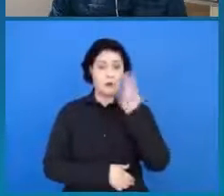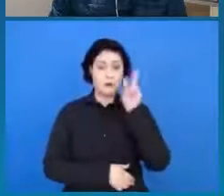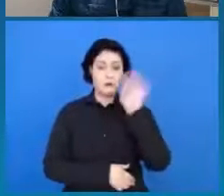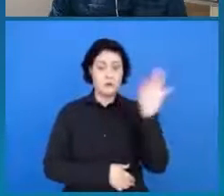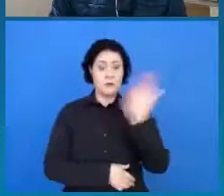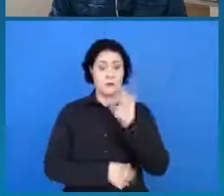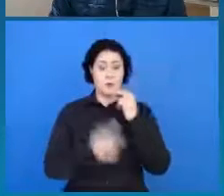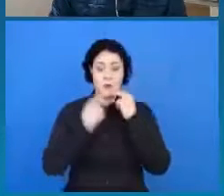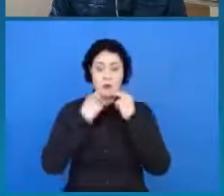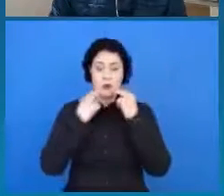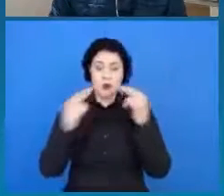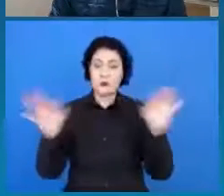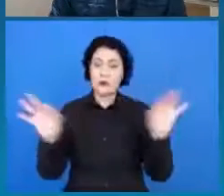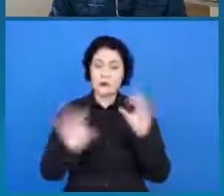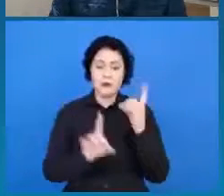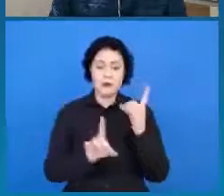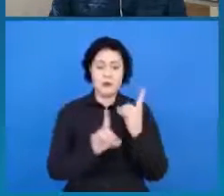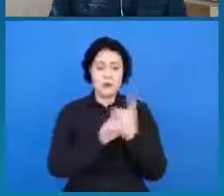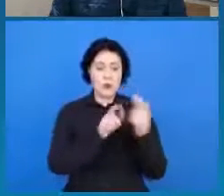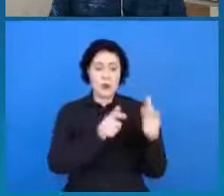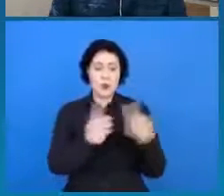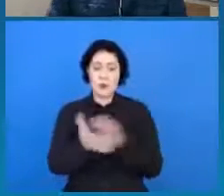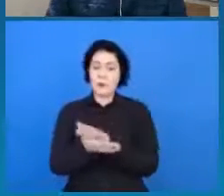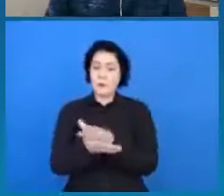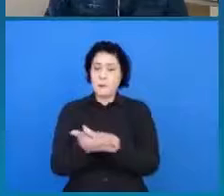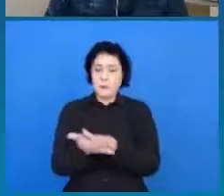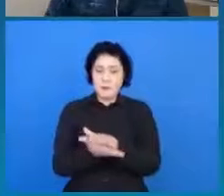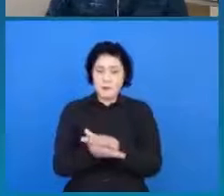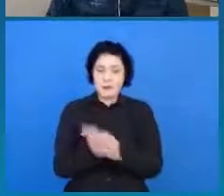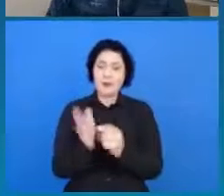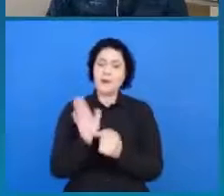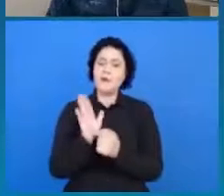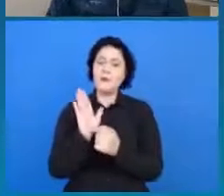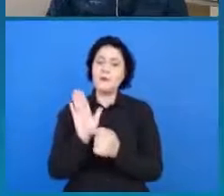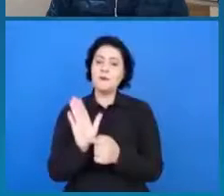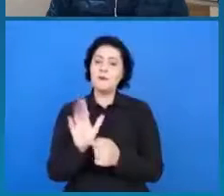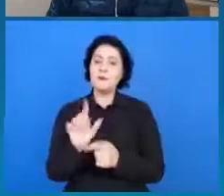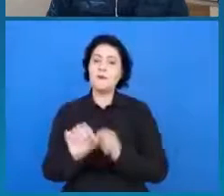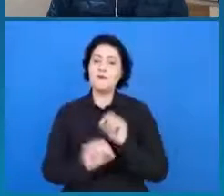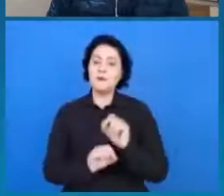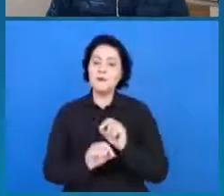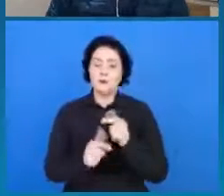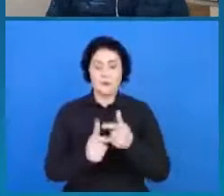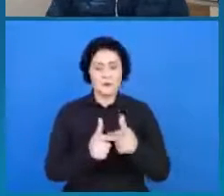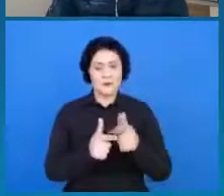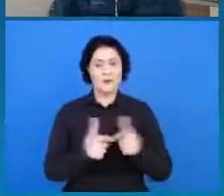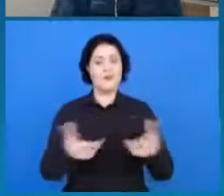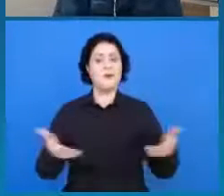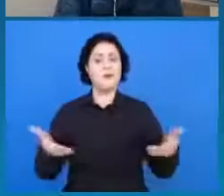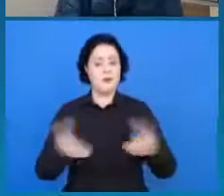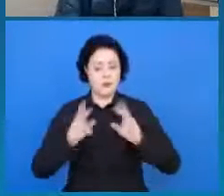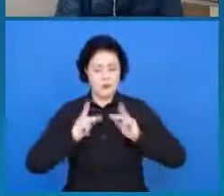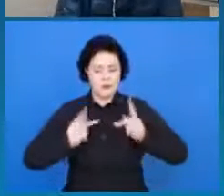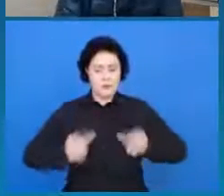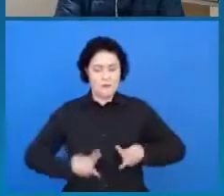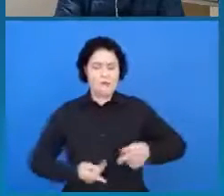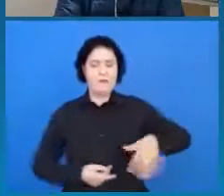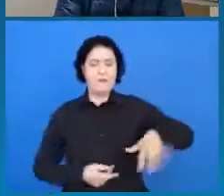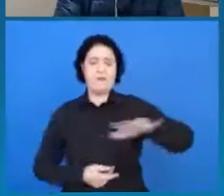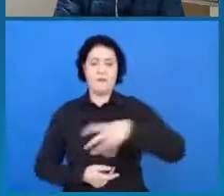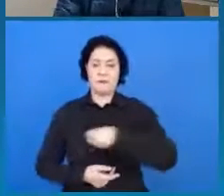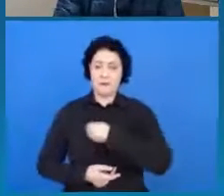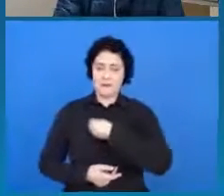nenhum noticiário não encontramos em lugar algum que mostram uma problemática atual que a humanidade está vivendo